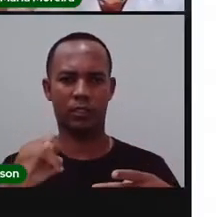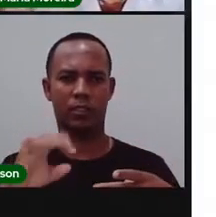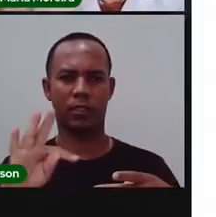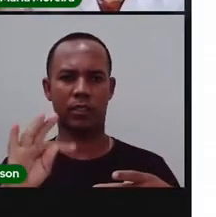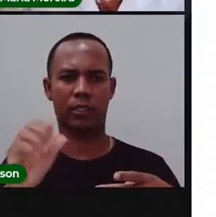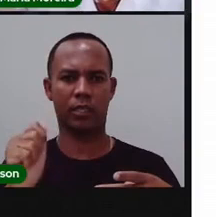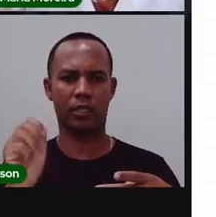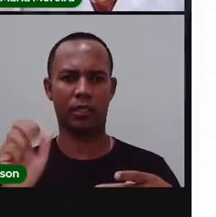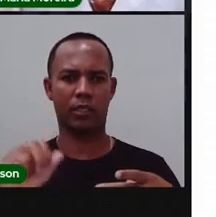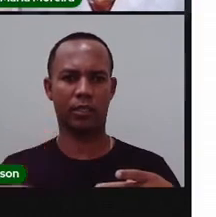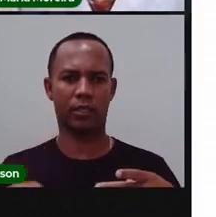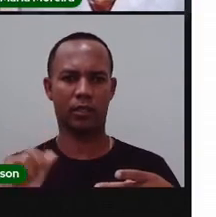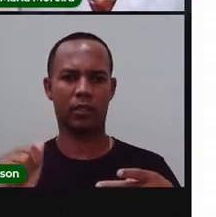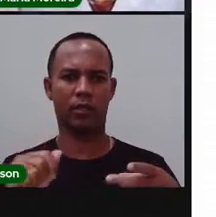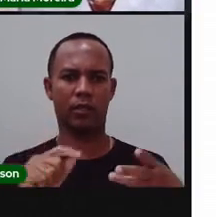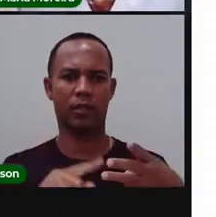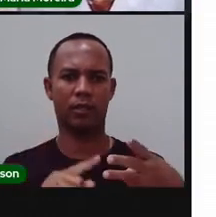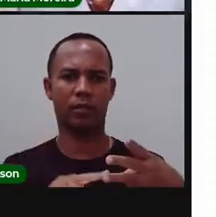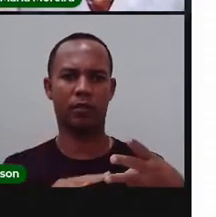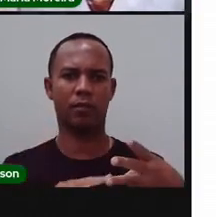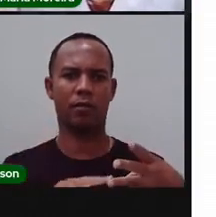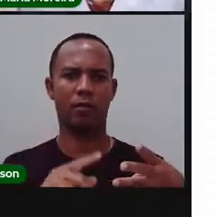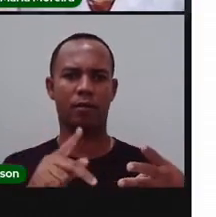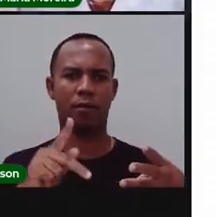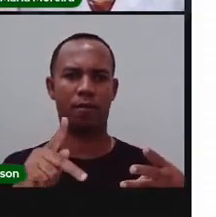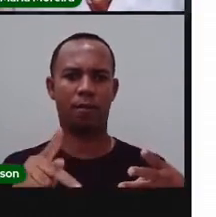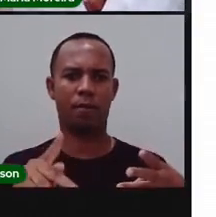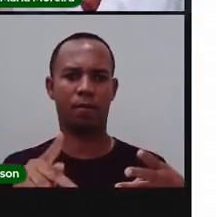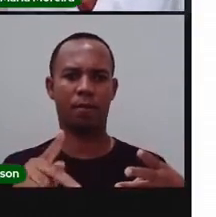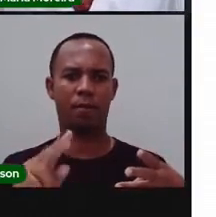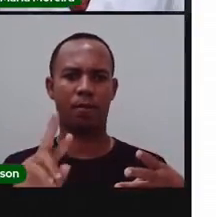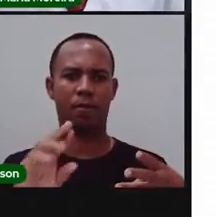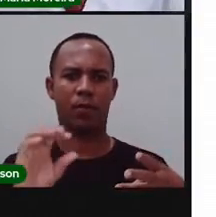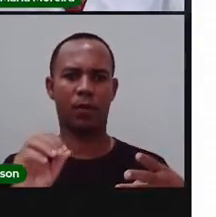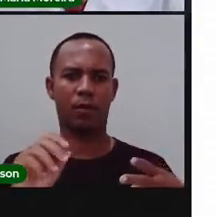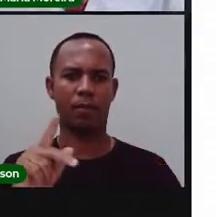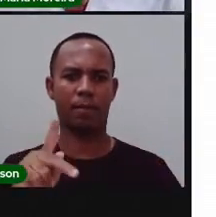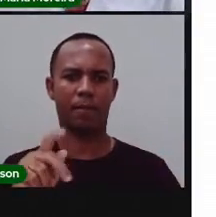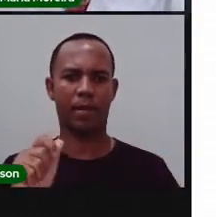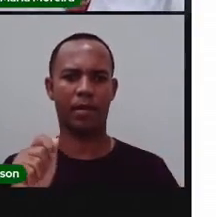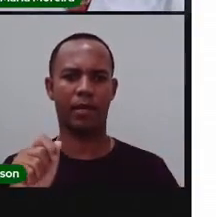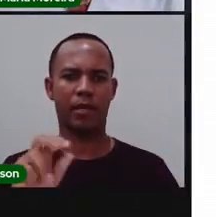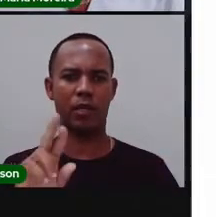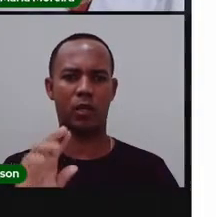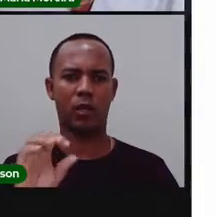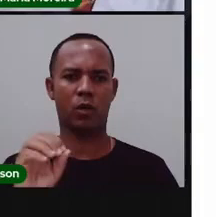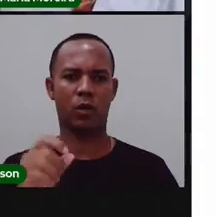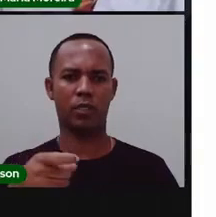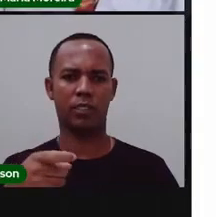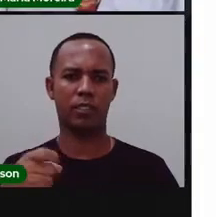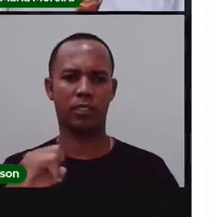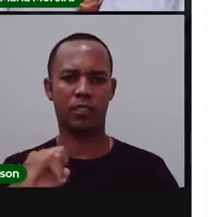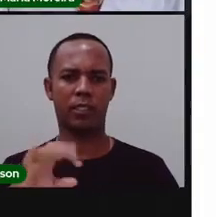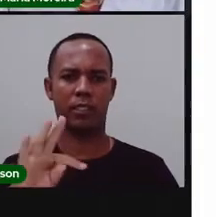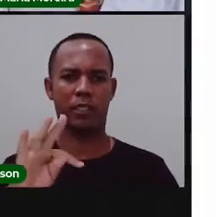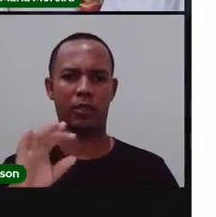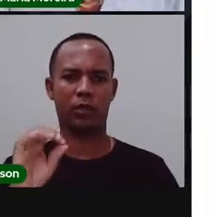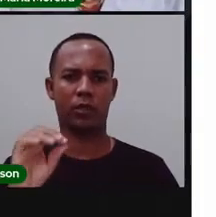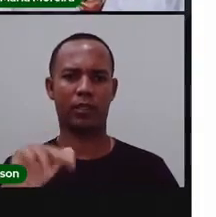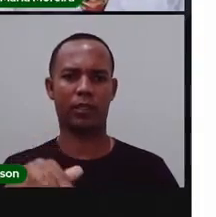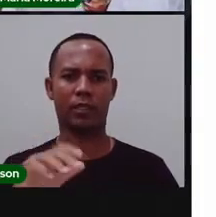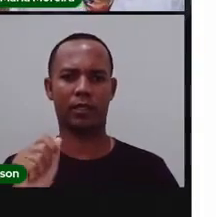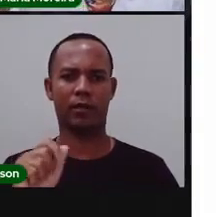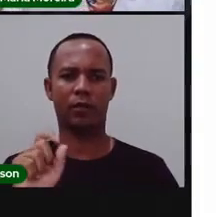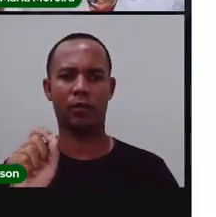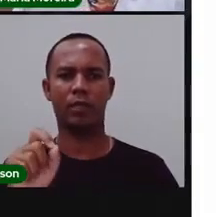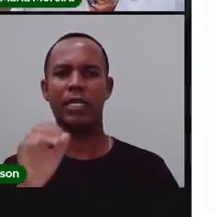palavra oxítona? É quando ele tá o quê? Com a partezinha mais forte por último.